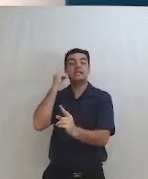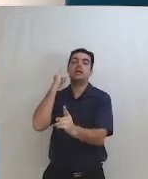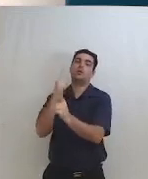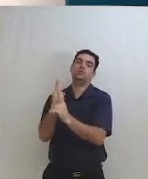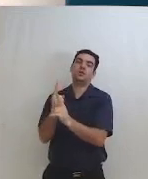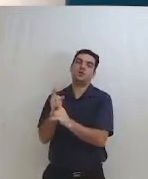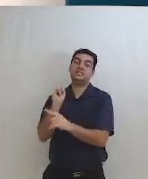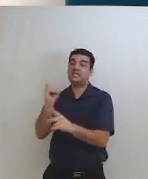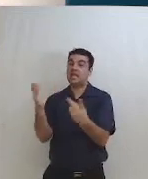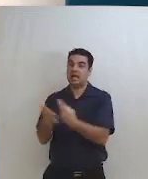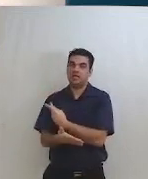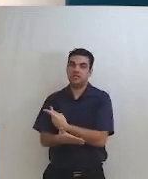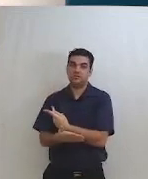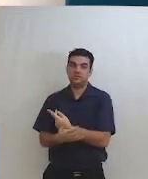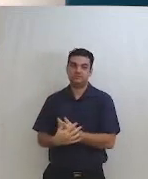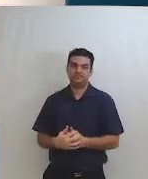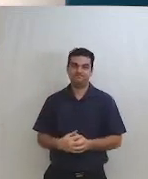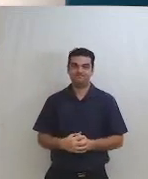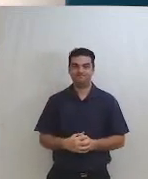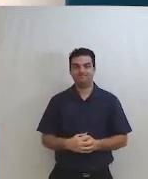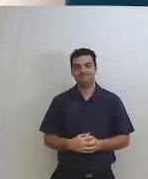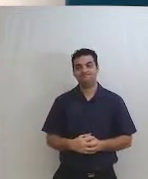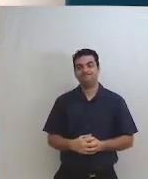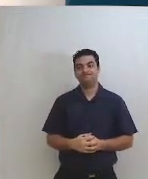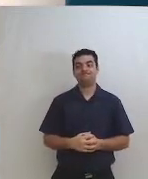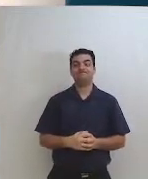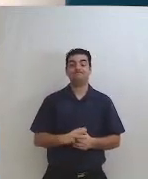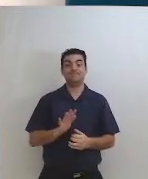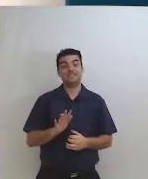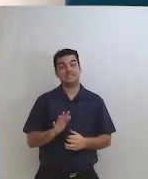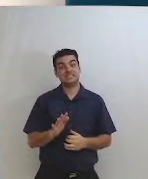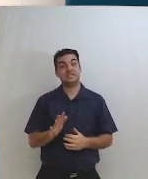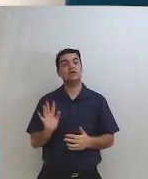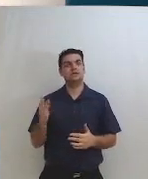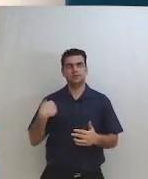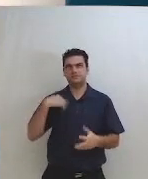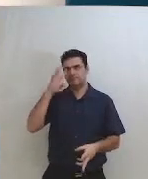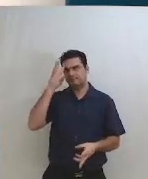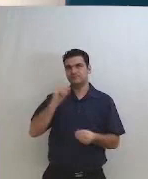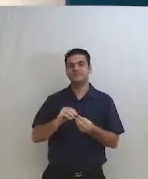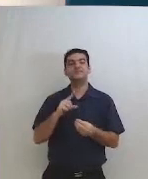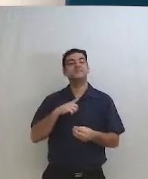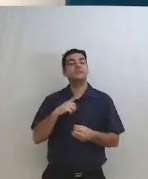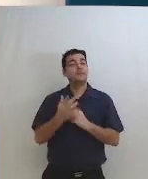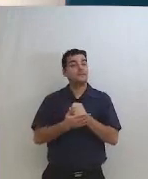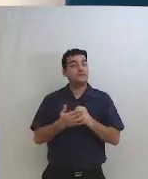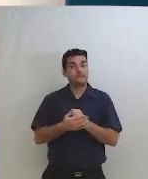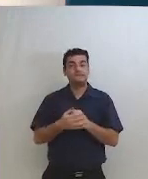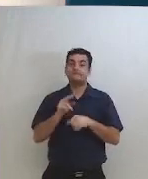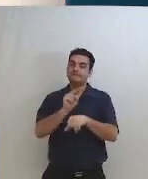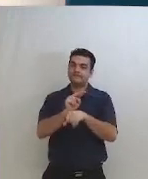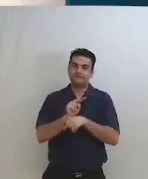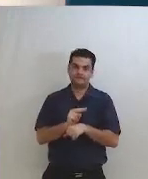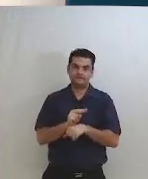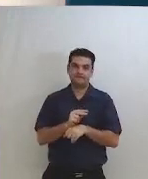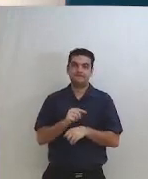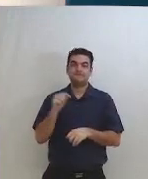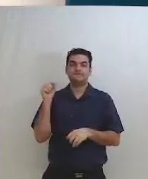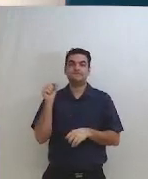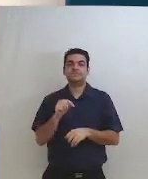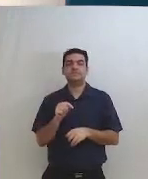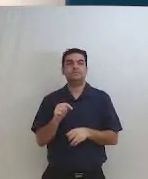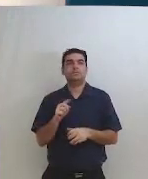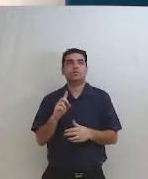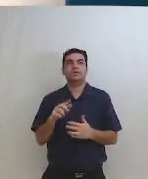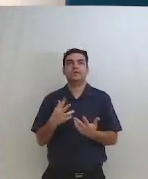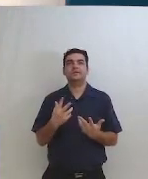informações prestadas. No voto, entre outros aspectos, também ficou consignado que o precedente indicado pela defesa não guarda nenhuma similitude fática com o